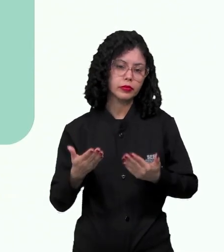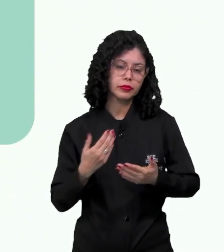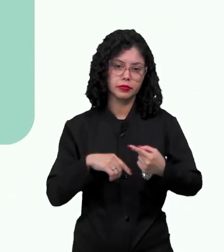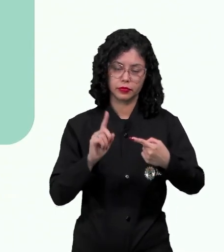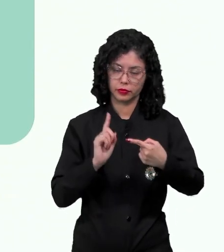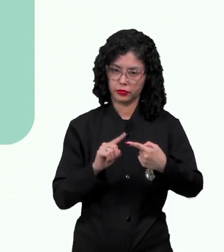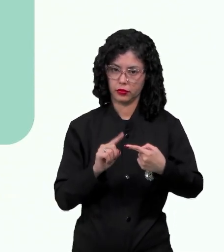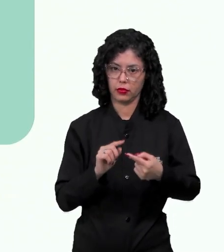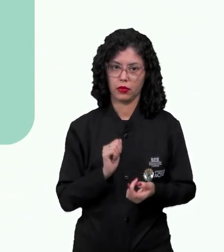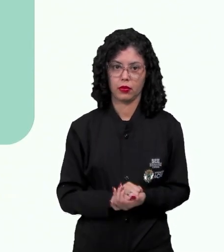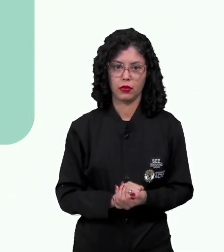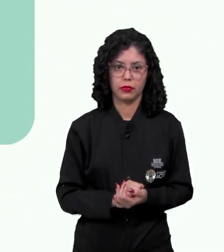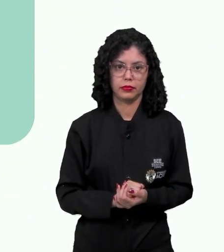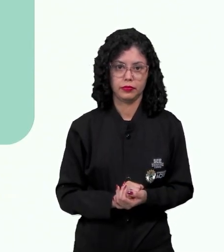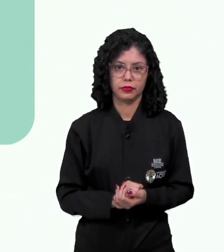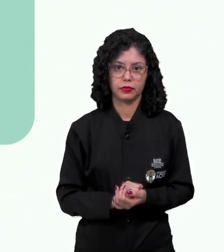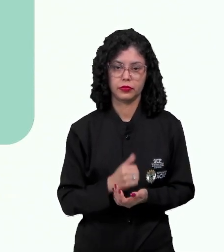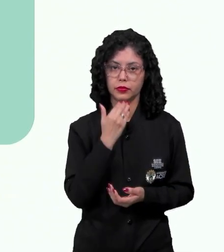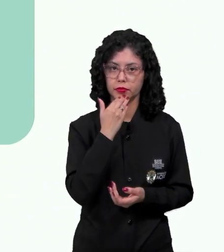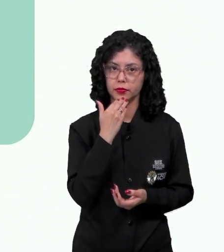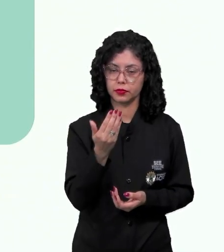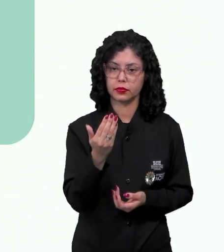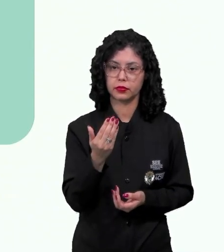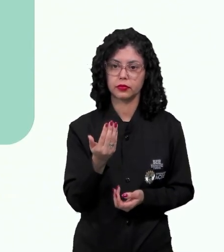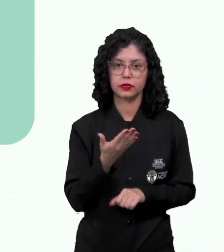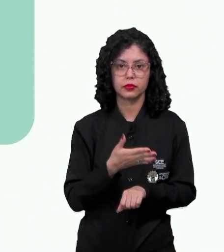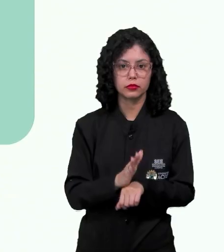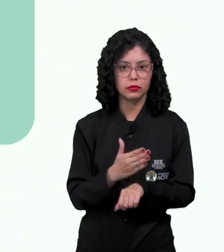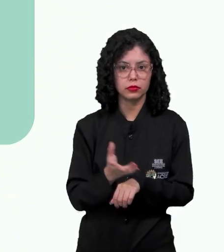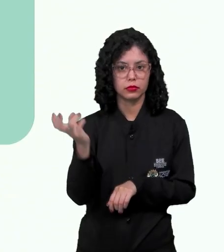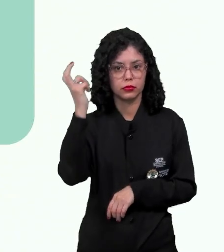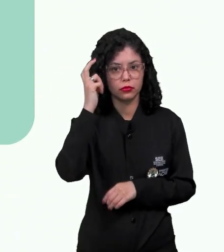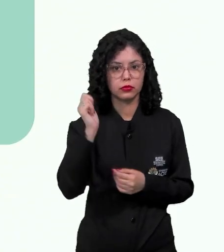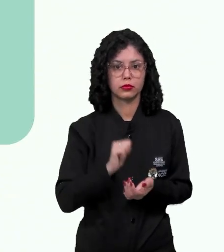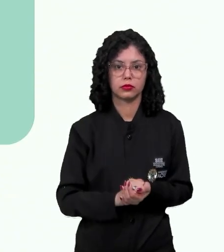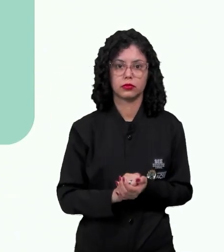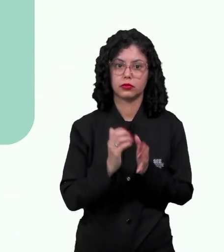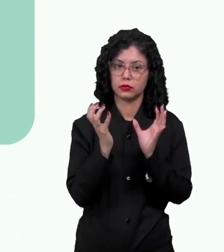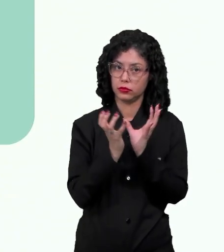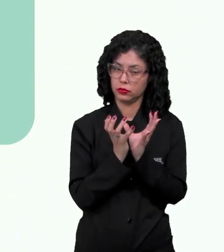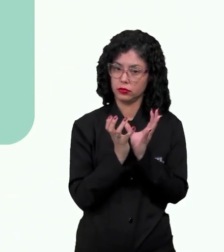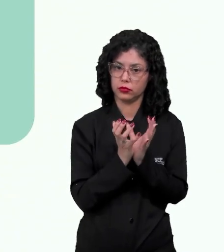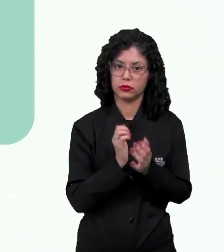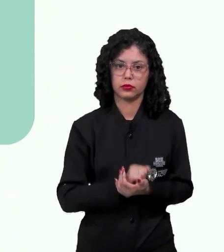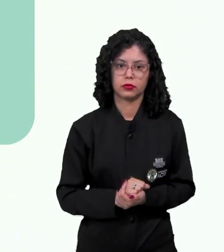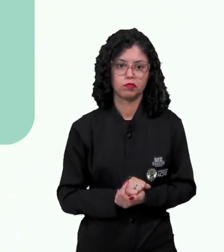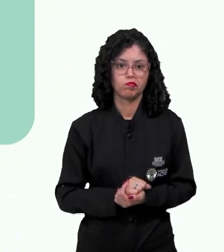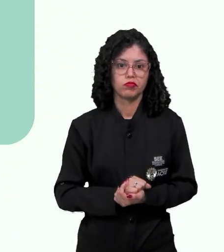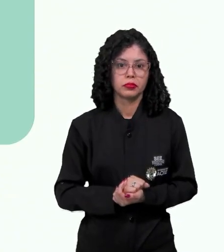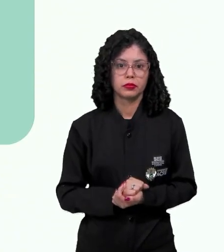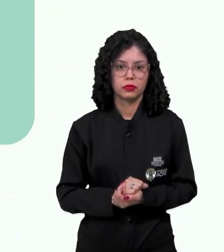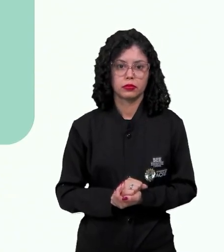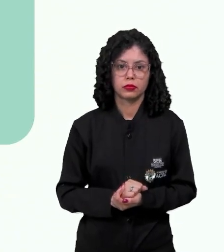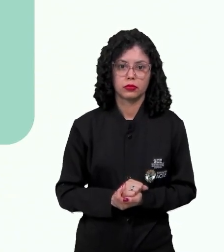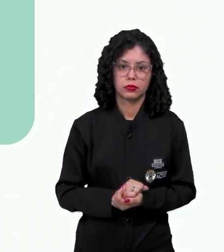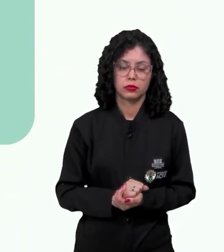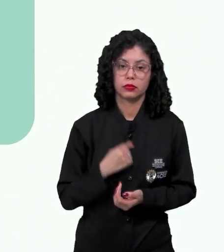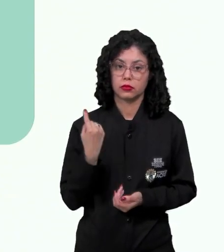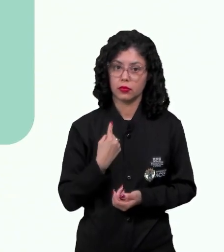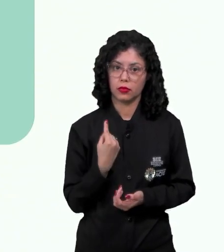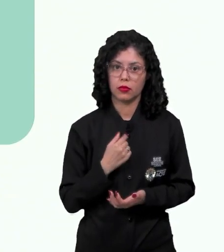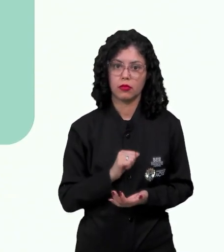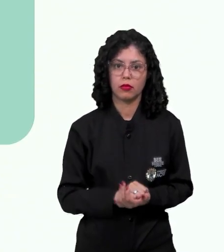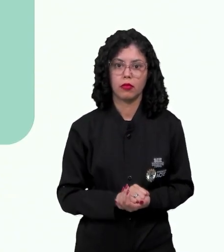olha só, aqui a questão pede uma prática cultural coletiva, não